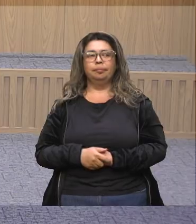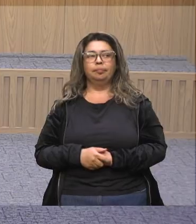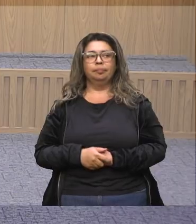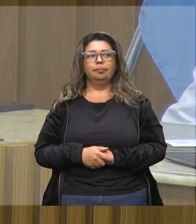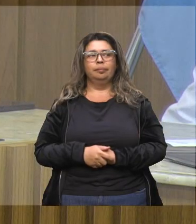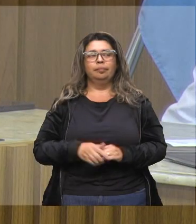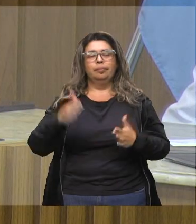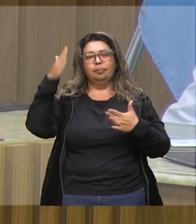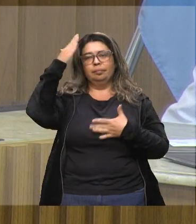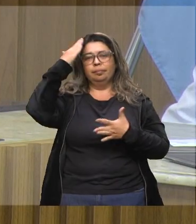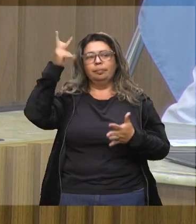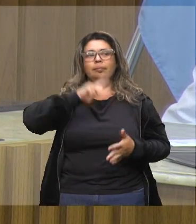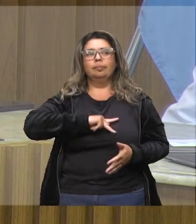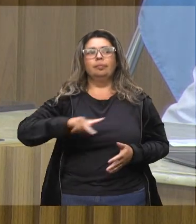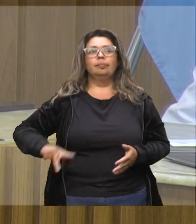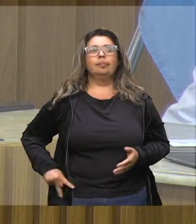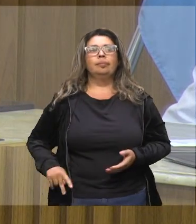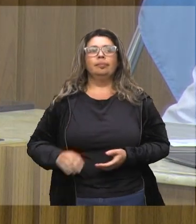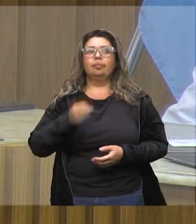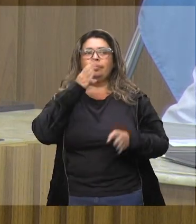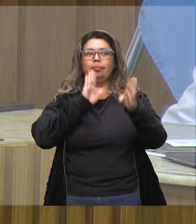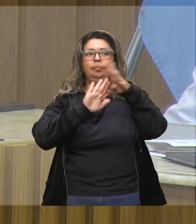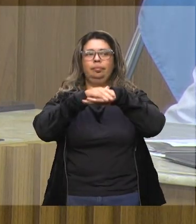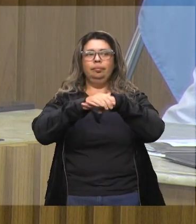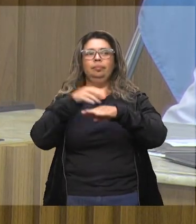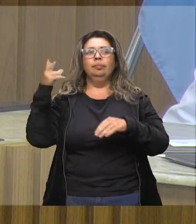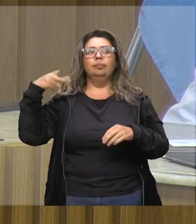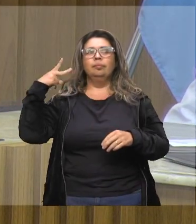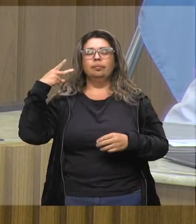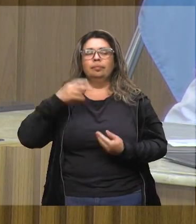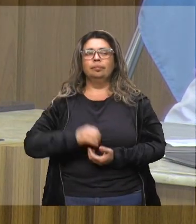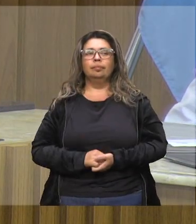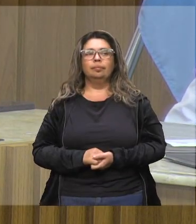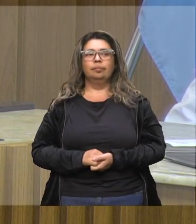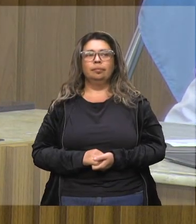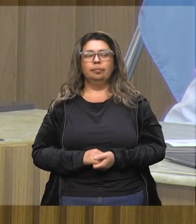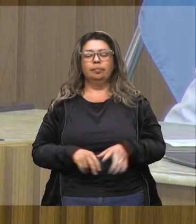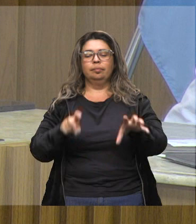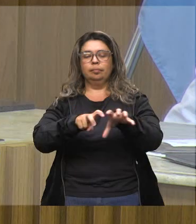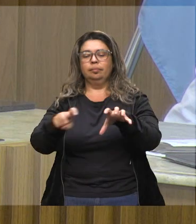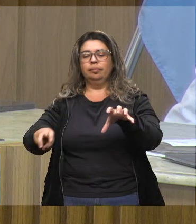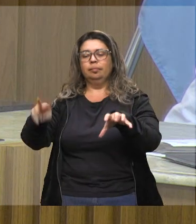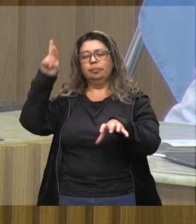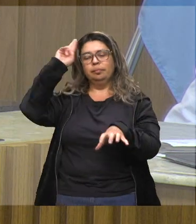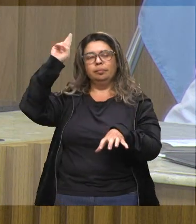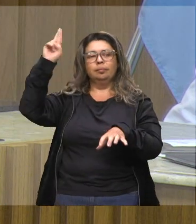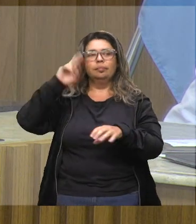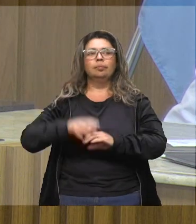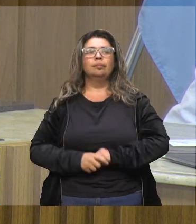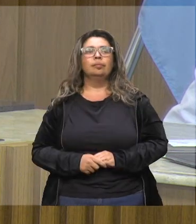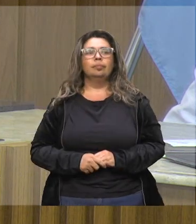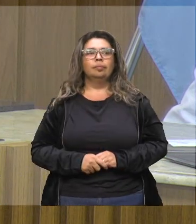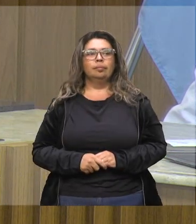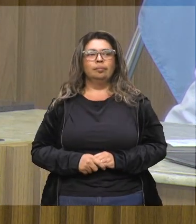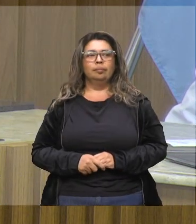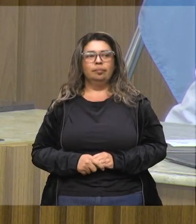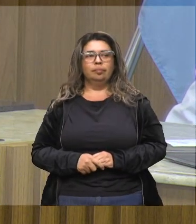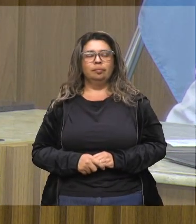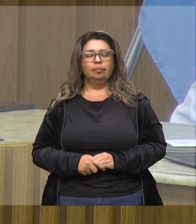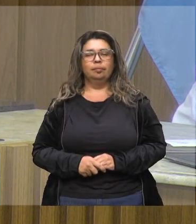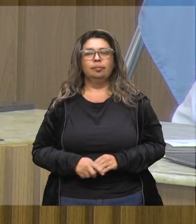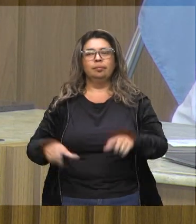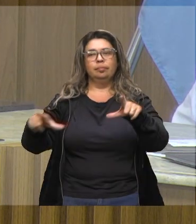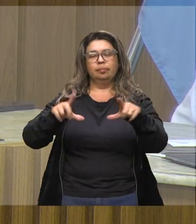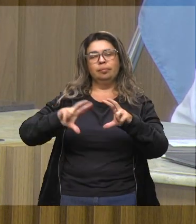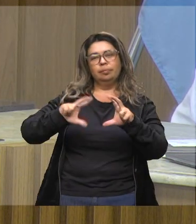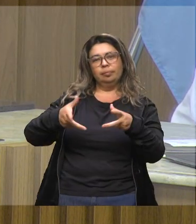Obrigado, senhora presidente. Boa noite, nobres colegas vereadores, mesa desta Casa de Leis, aos servidores desta casa,